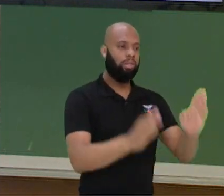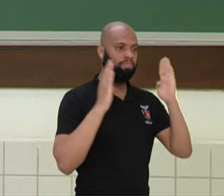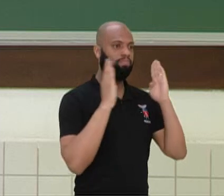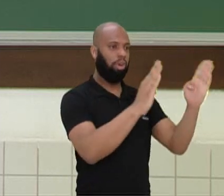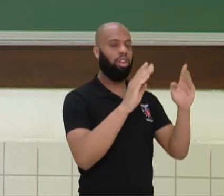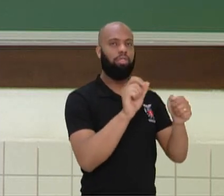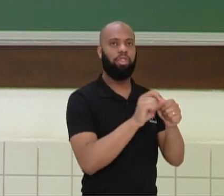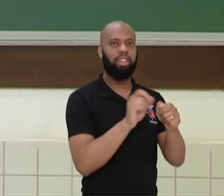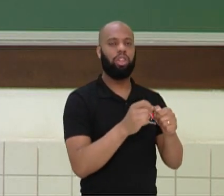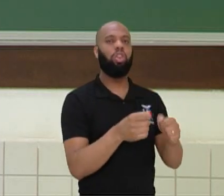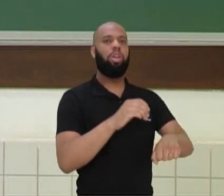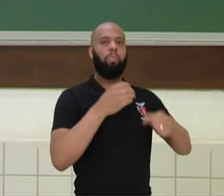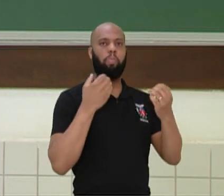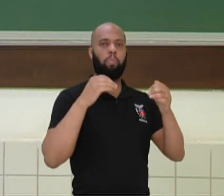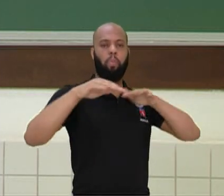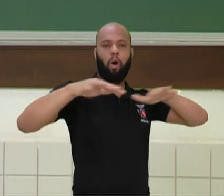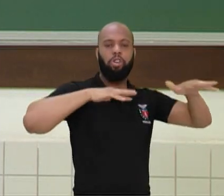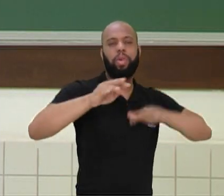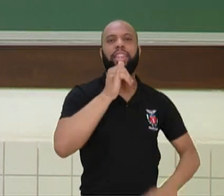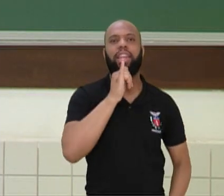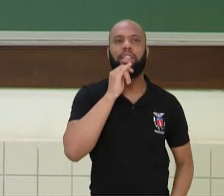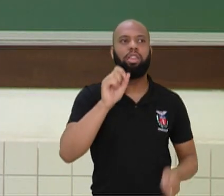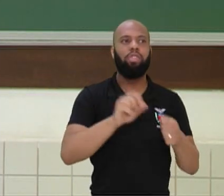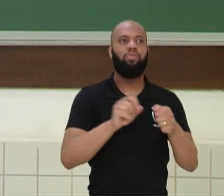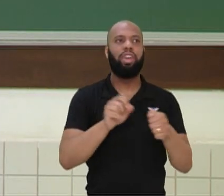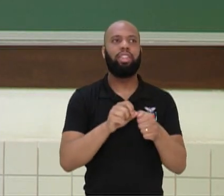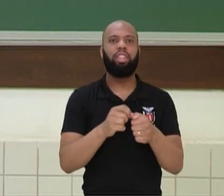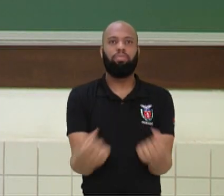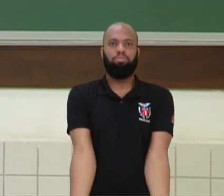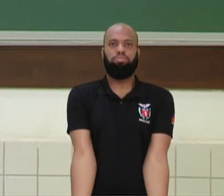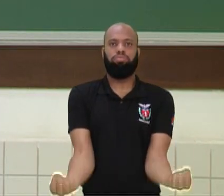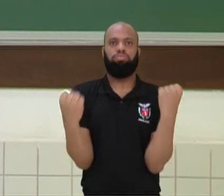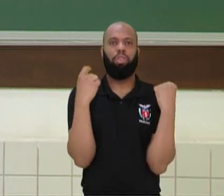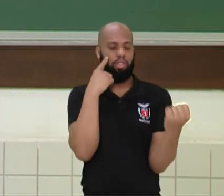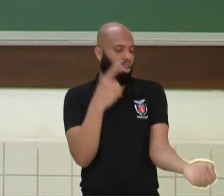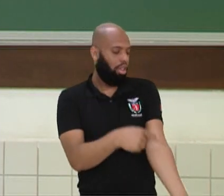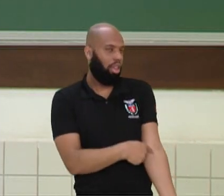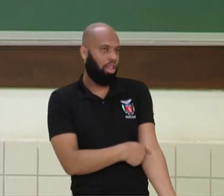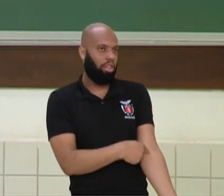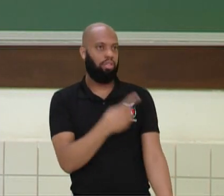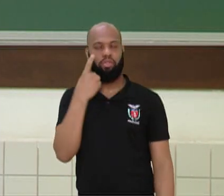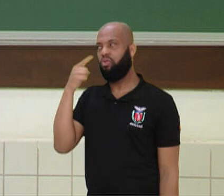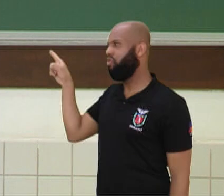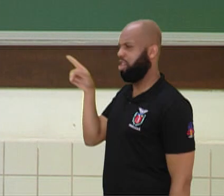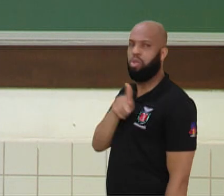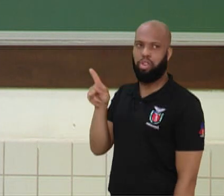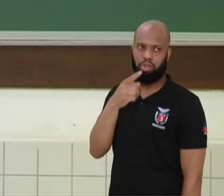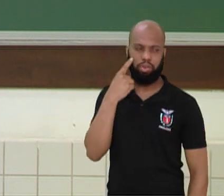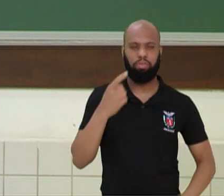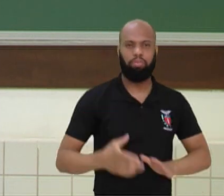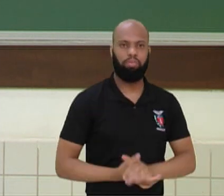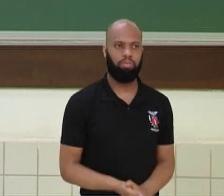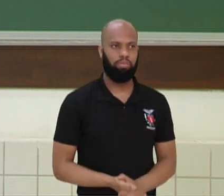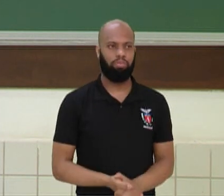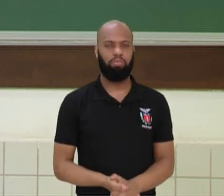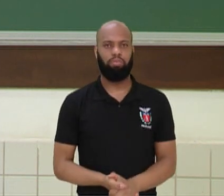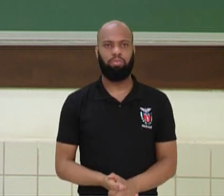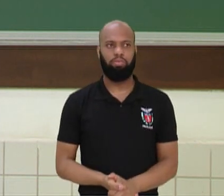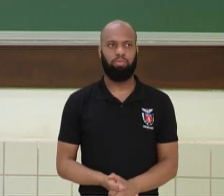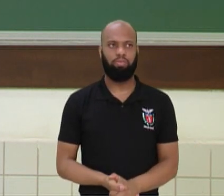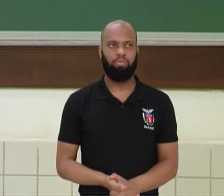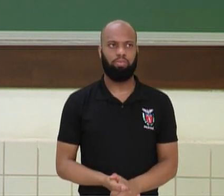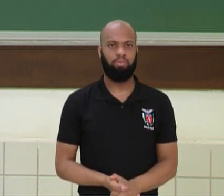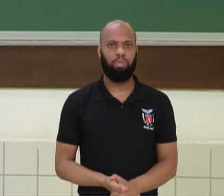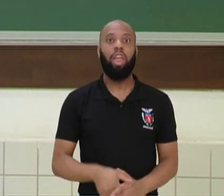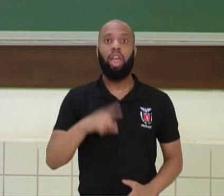do movimento, então como por exemplo eu vou fazer uma flexão dos cotovelos, um exemplo, o exercício rosca direta, eu vou fazendo essa flexão,